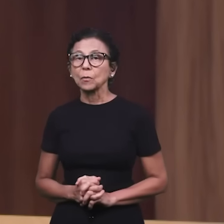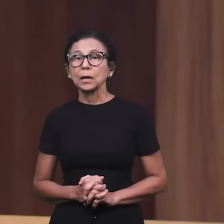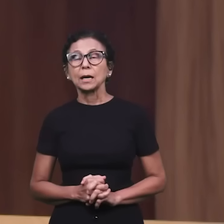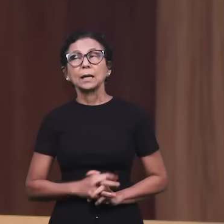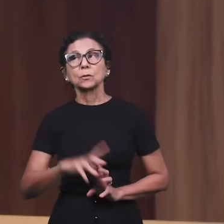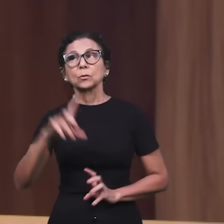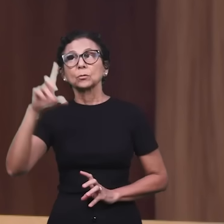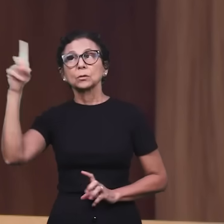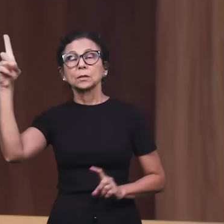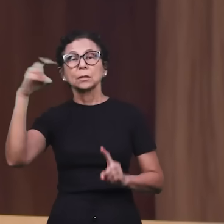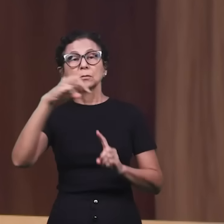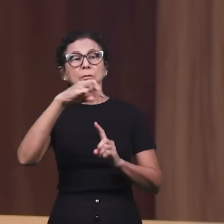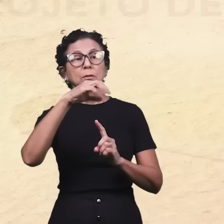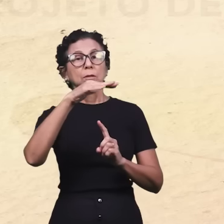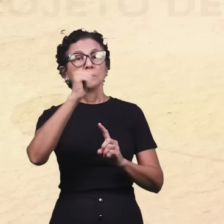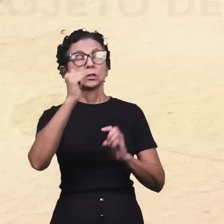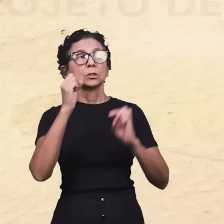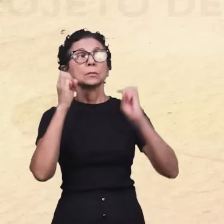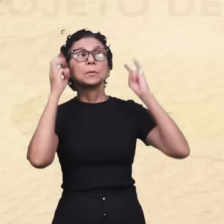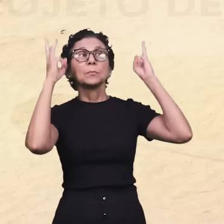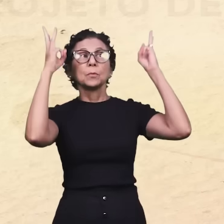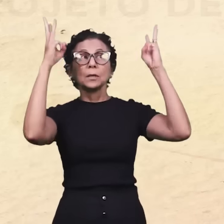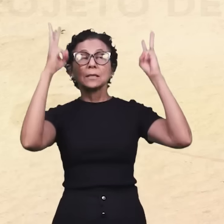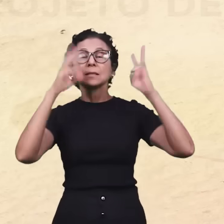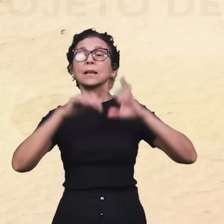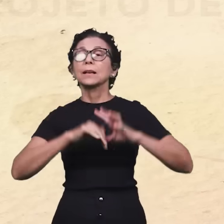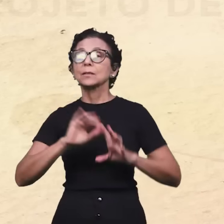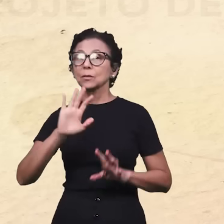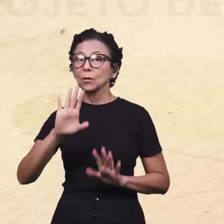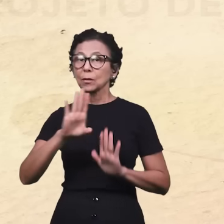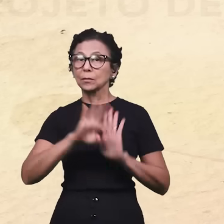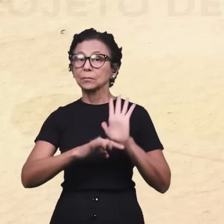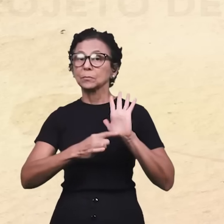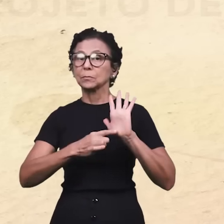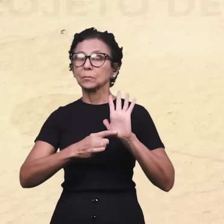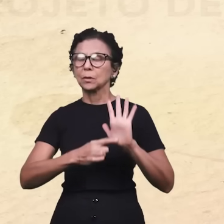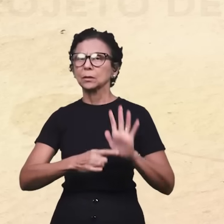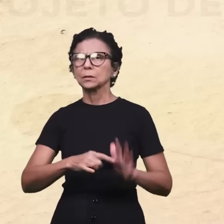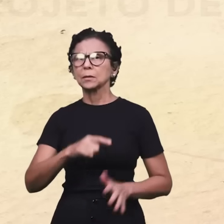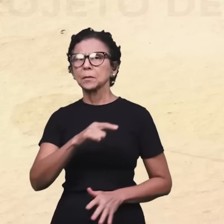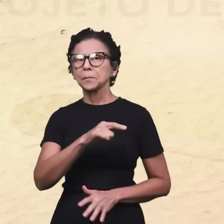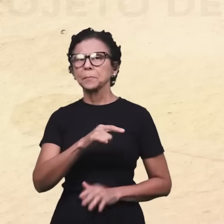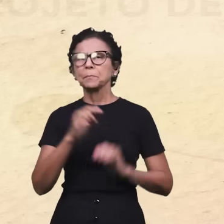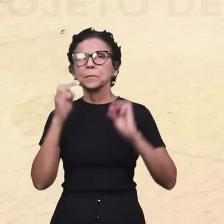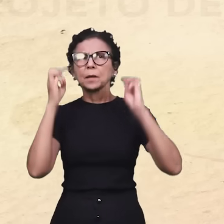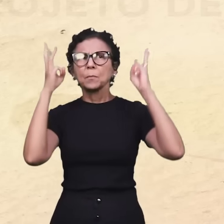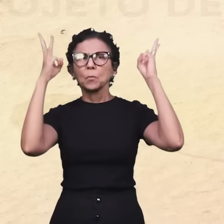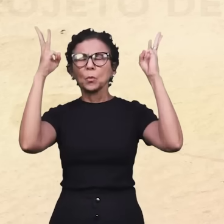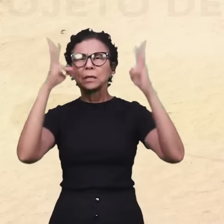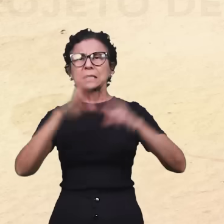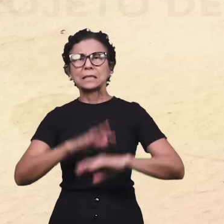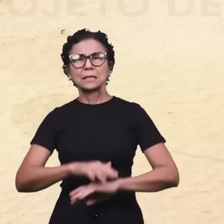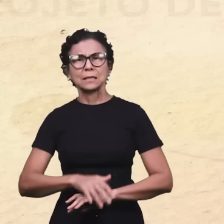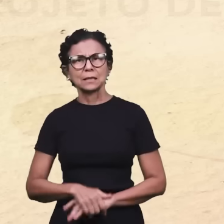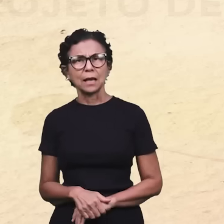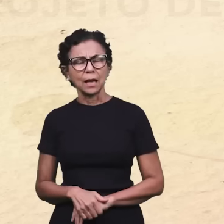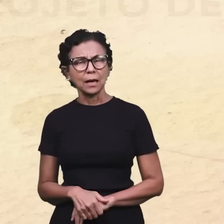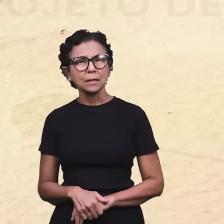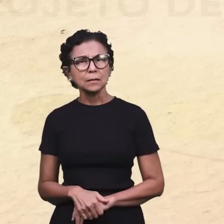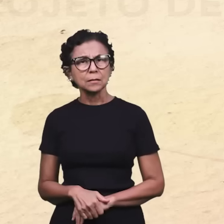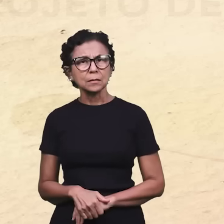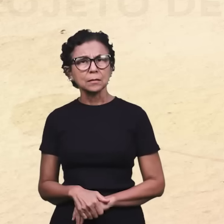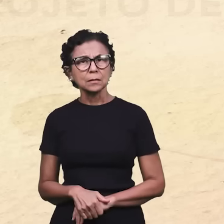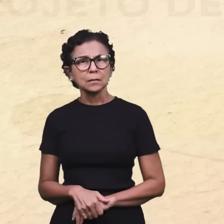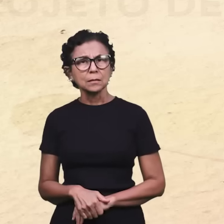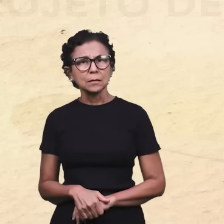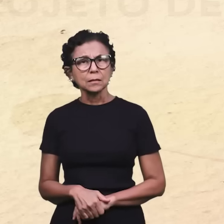na frente, olha o que a Bíblia diz. E Moisés era o homem mais manso da face da terra. Glória a